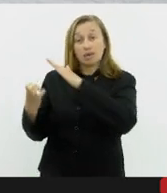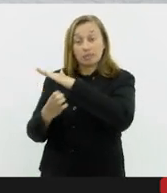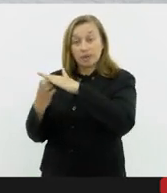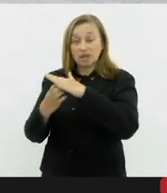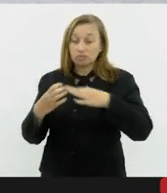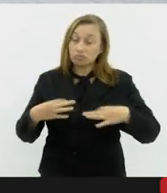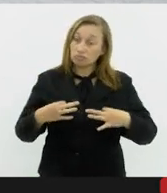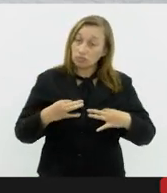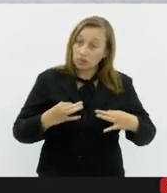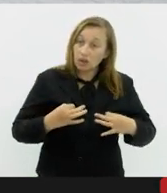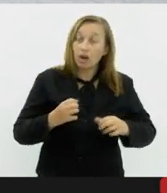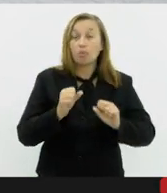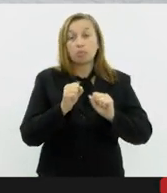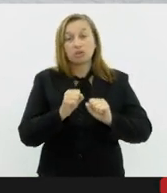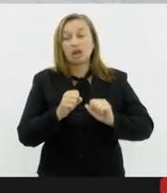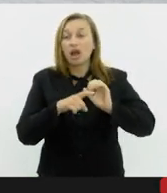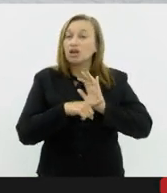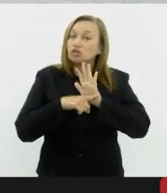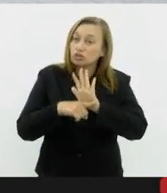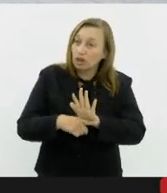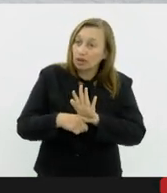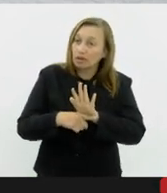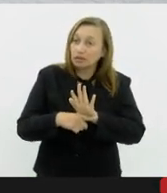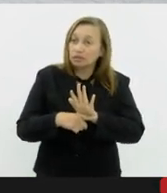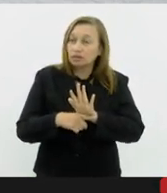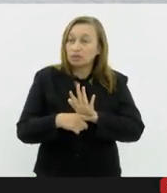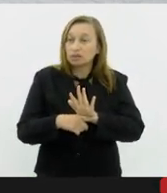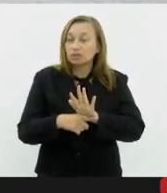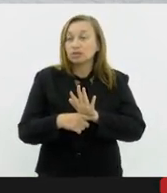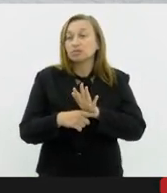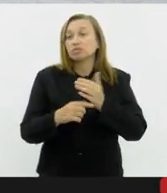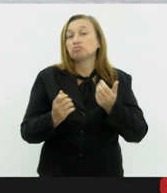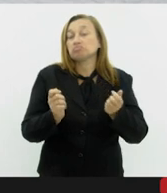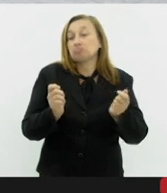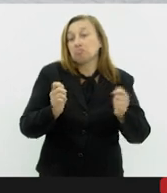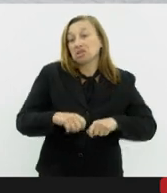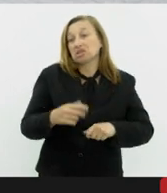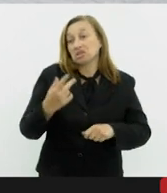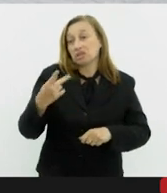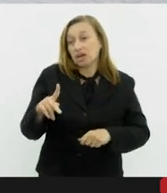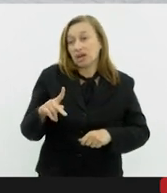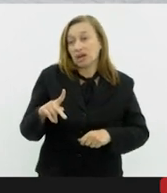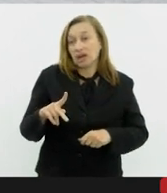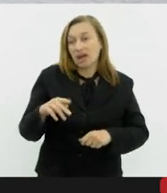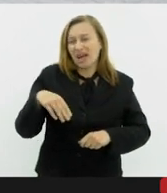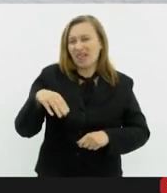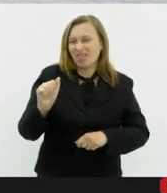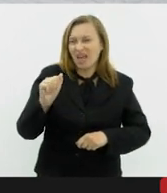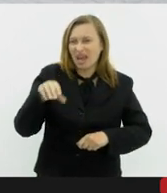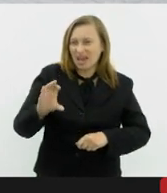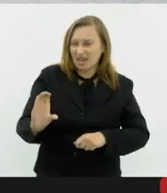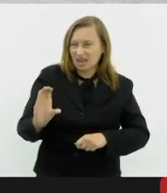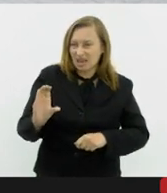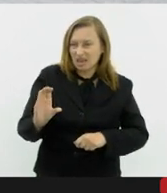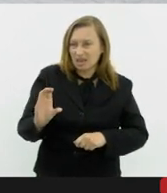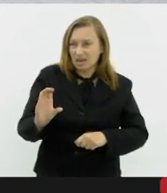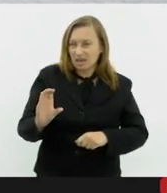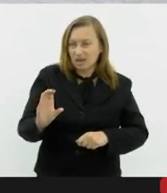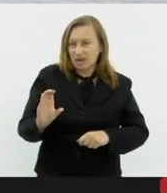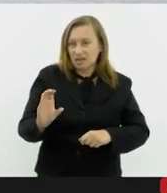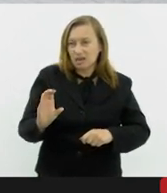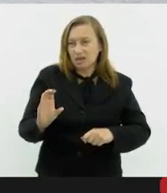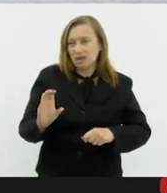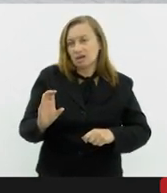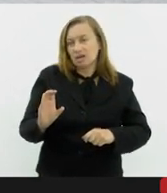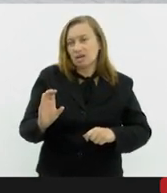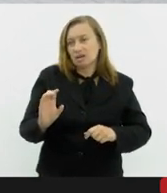naquilo que ela puder contribuir e que seja de sua competência, a ANAC não vai se negar a poder contribuir com